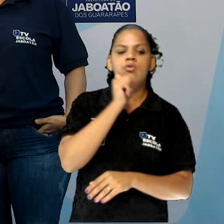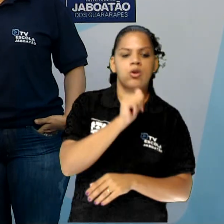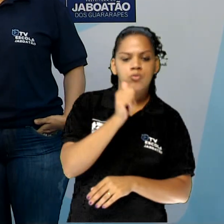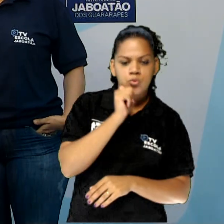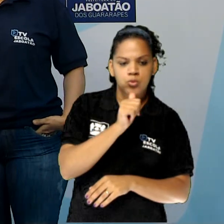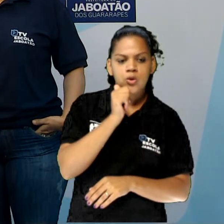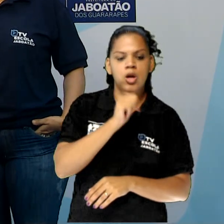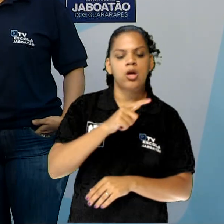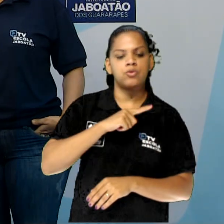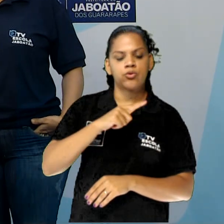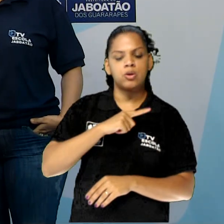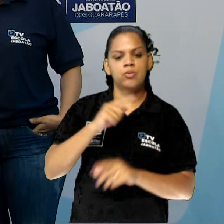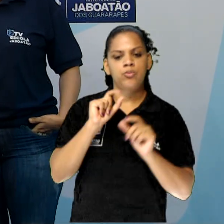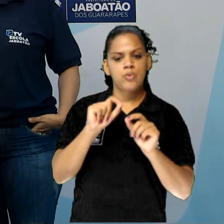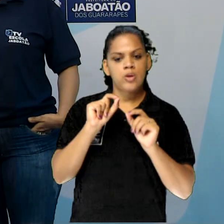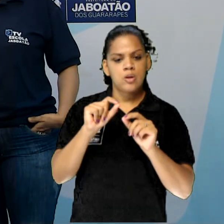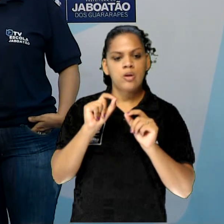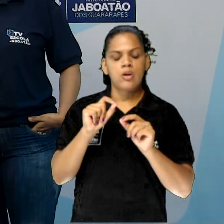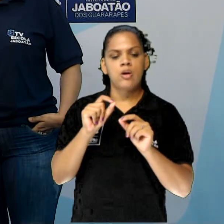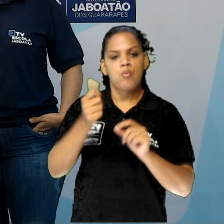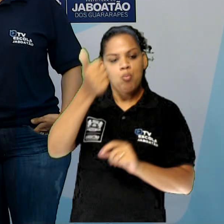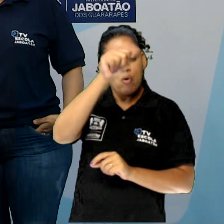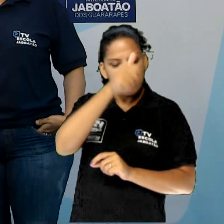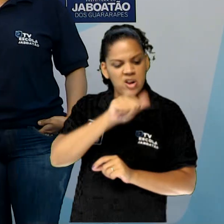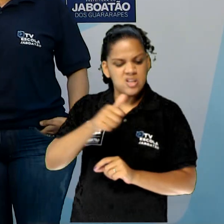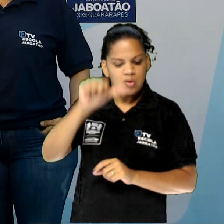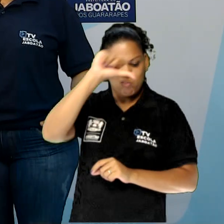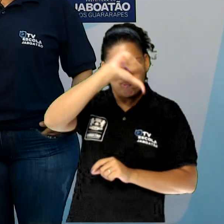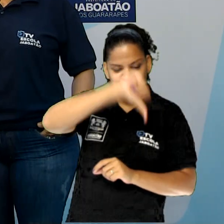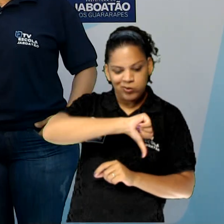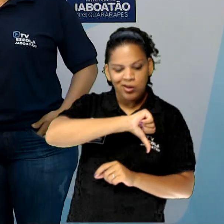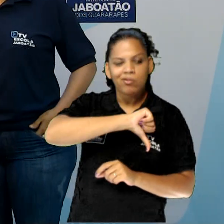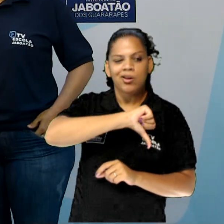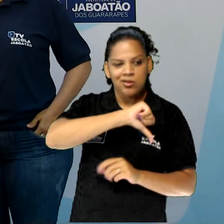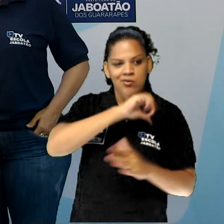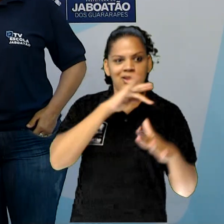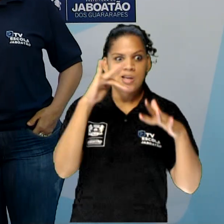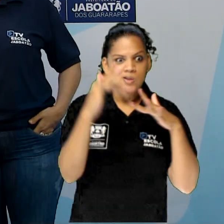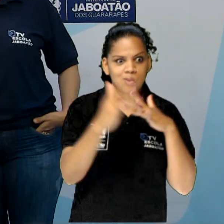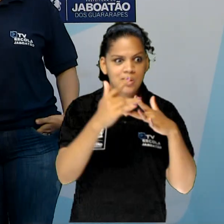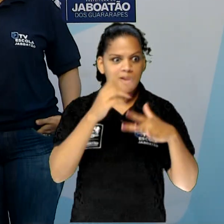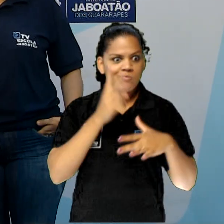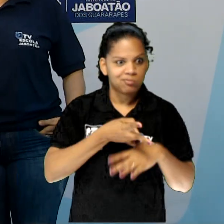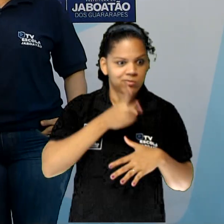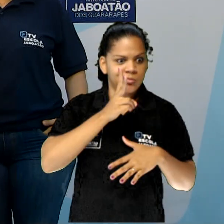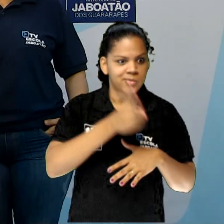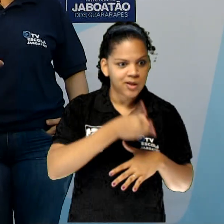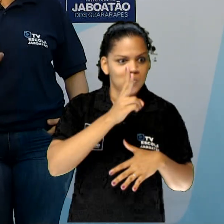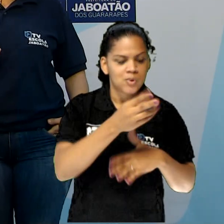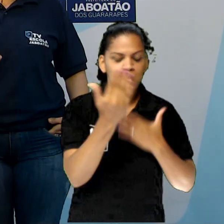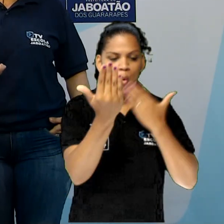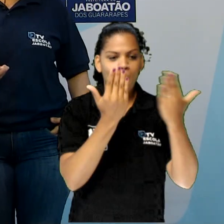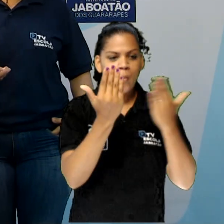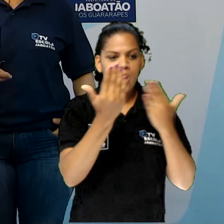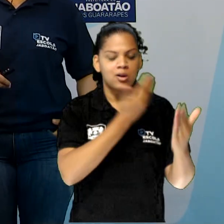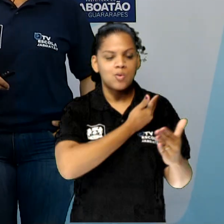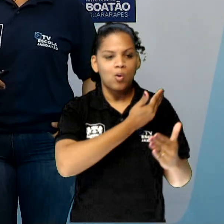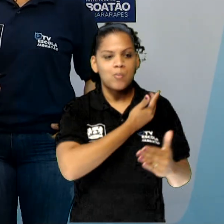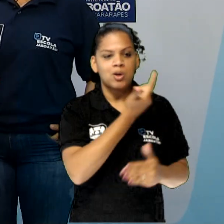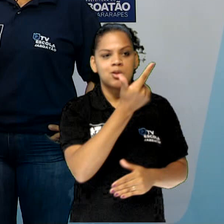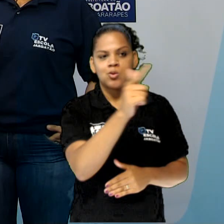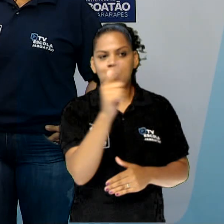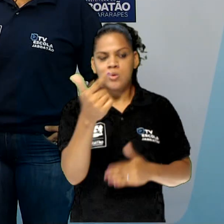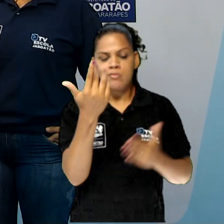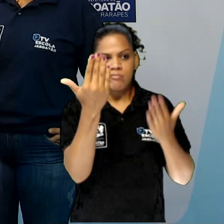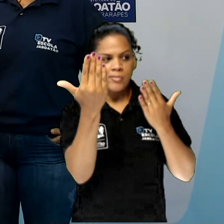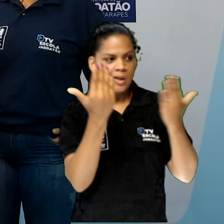definição, uma autoavaliação mais negativa quando ficam mais tempo na internet, porque se compara a outras meninas conhecidas. E